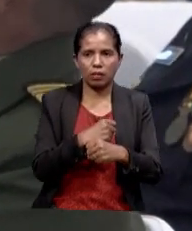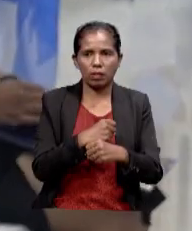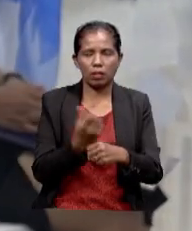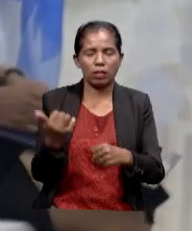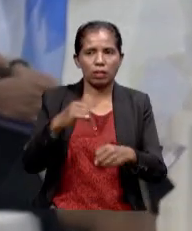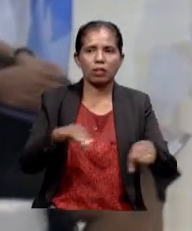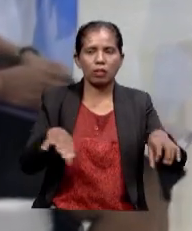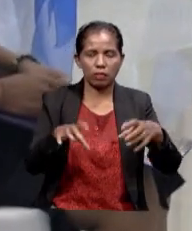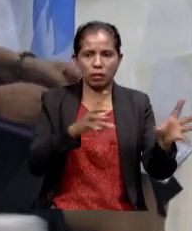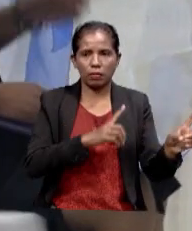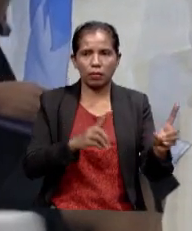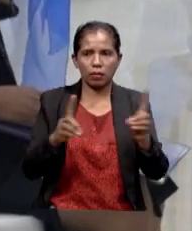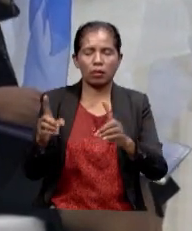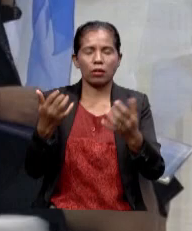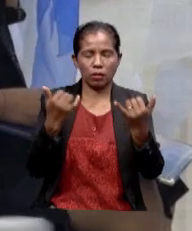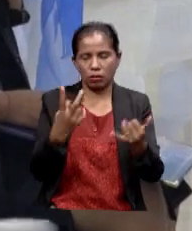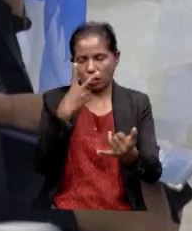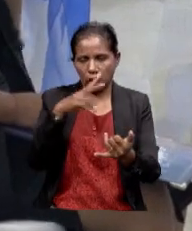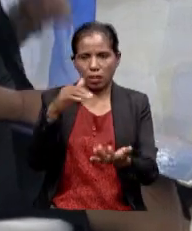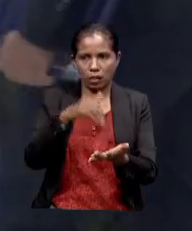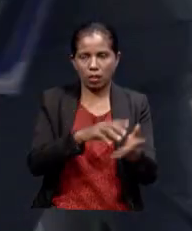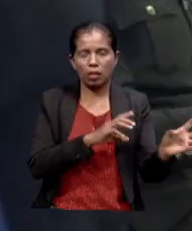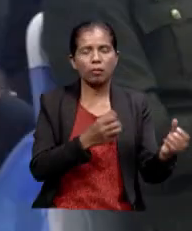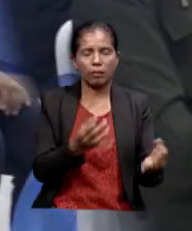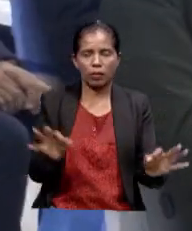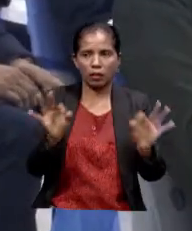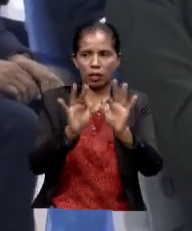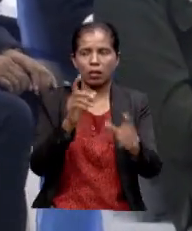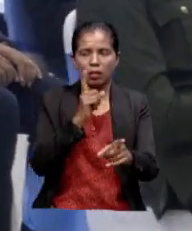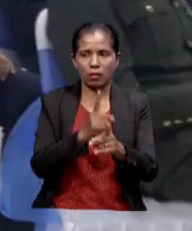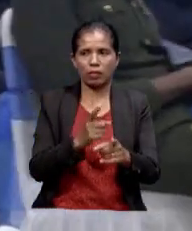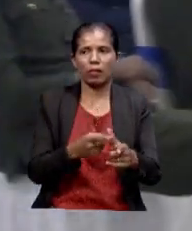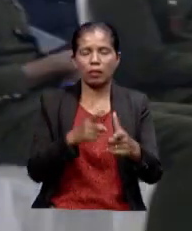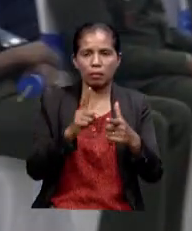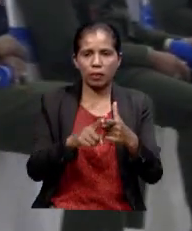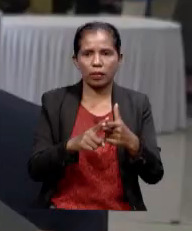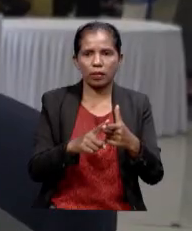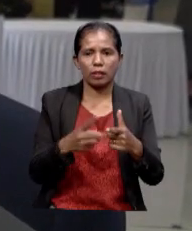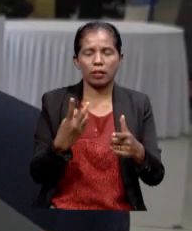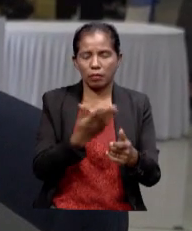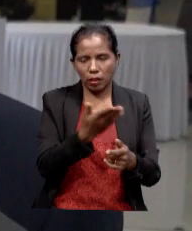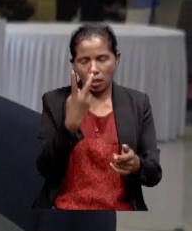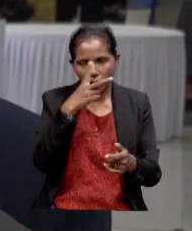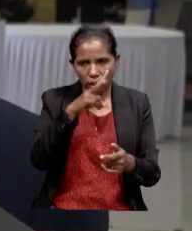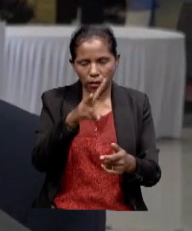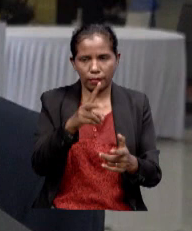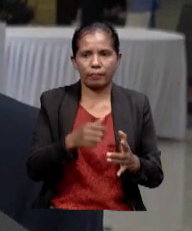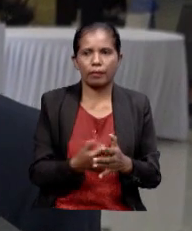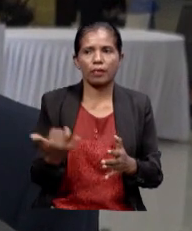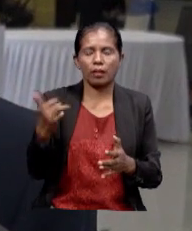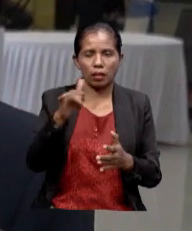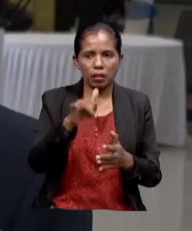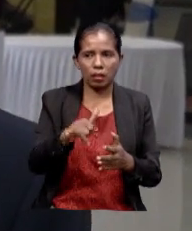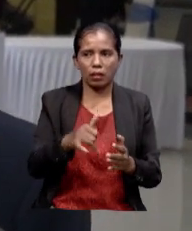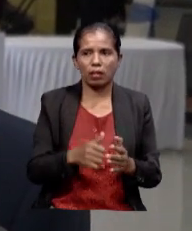serviço, implementação, toba avaliação. E não é importante teve. E depois, tu ir fala e me imagine que se